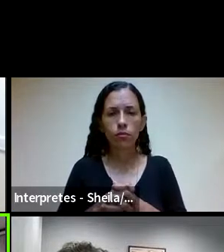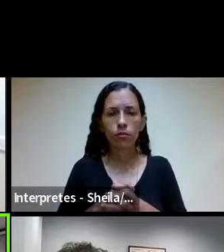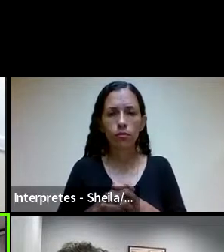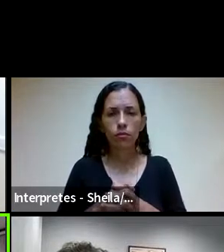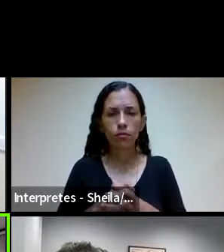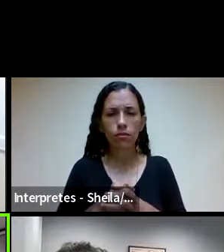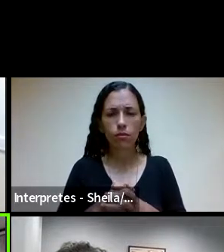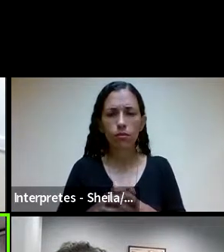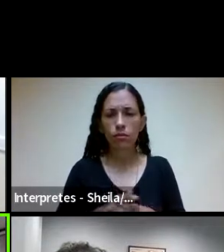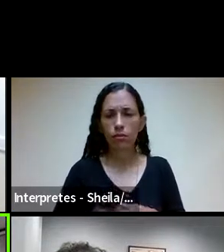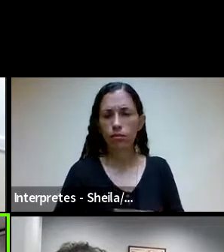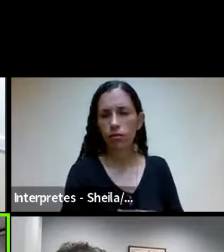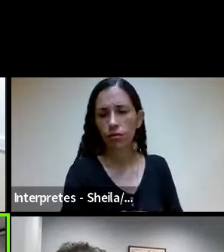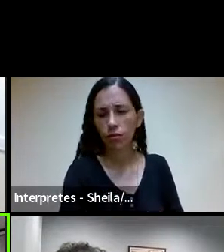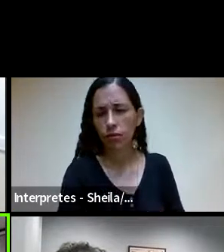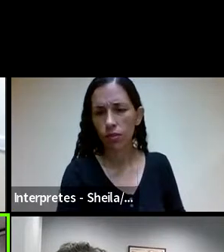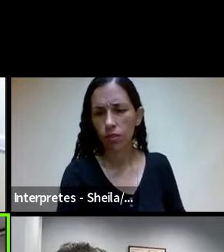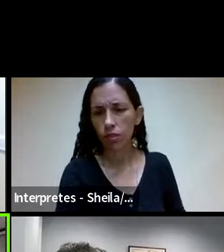relator, doutor Geraldo,